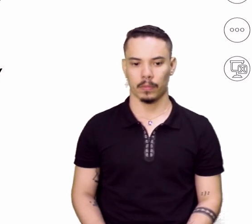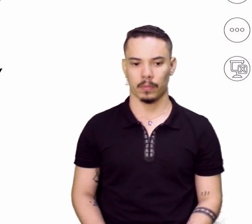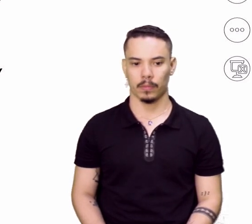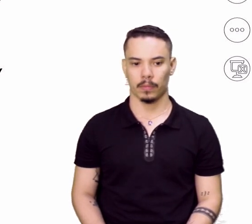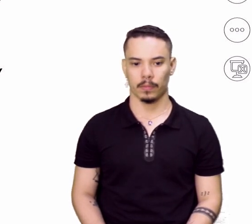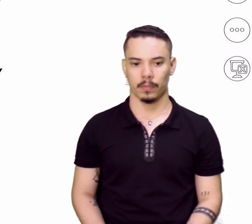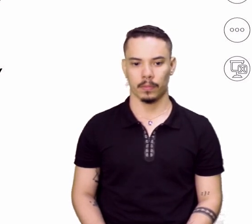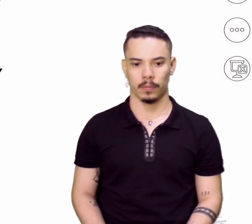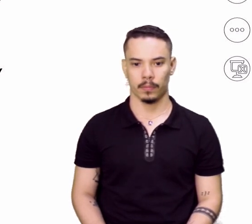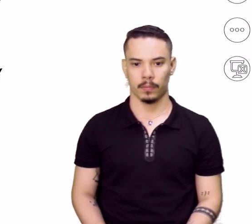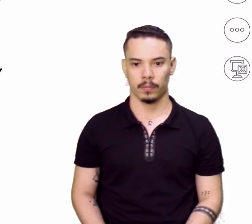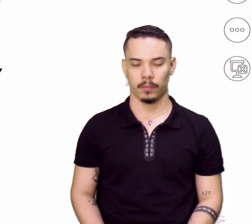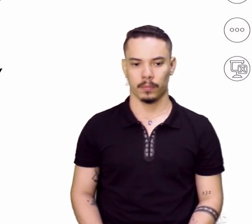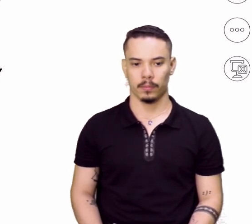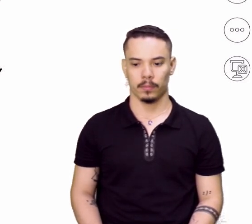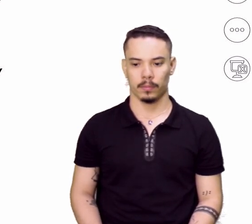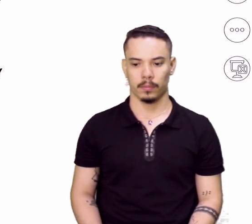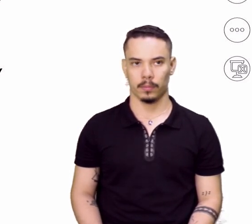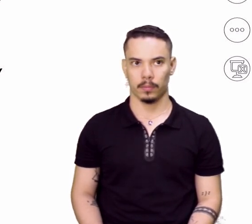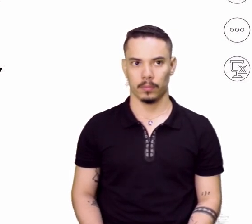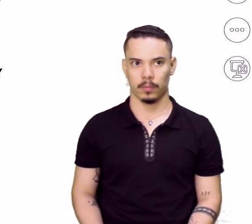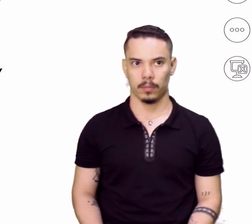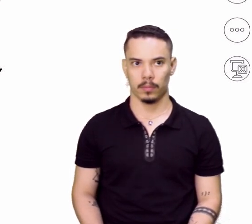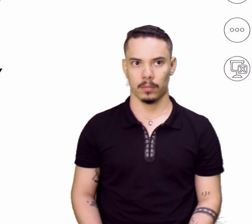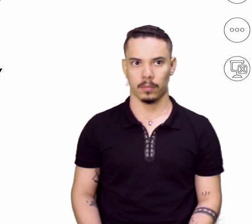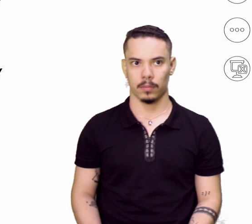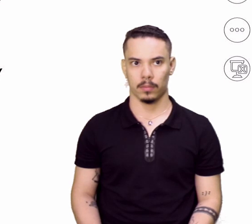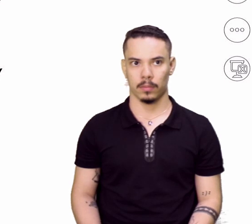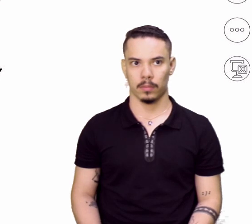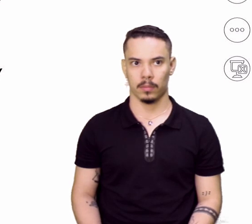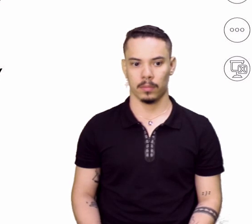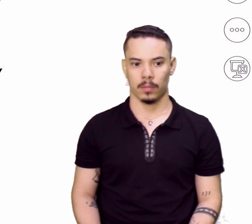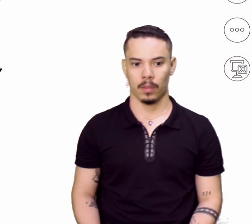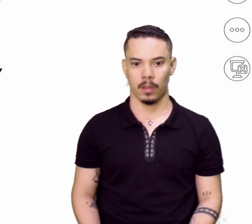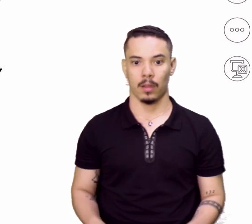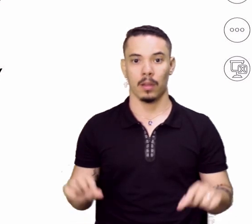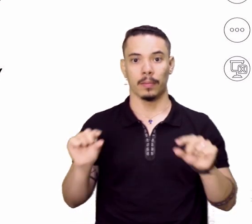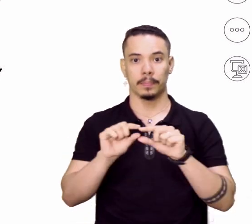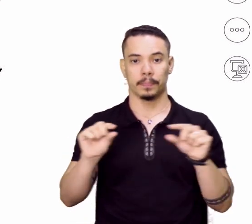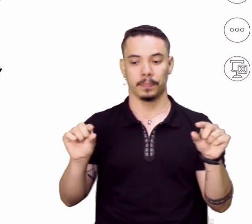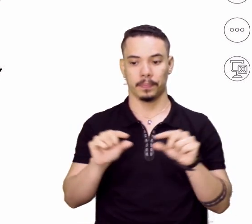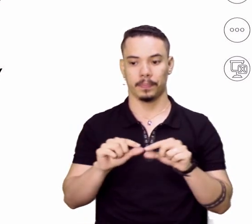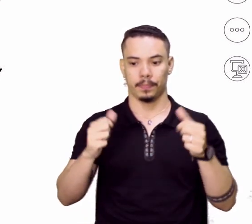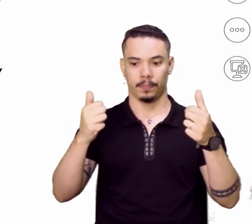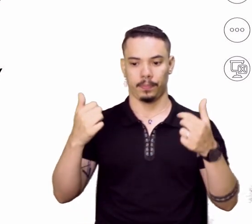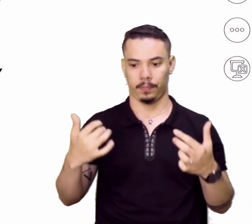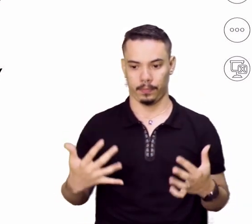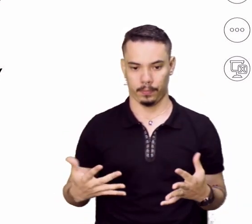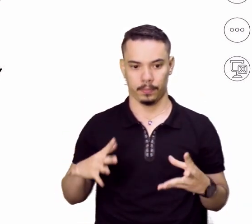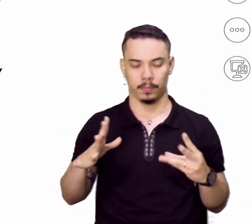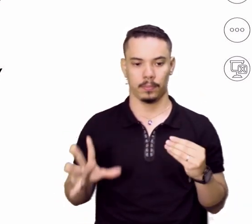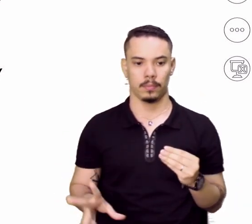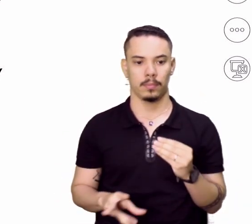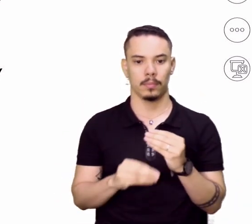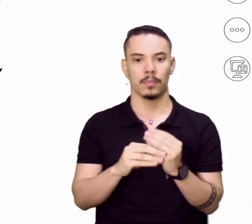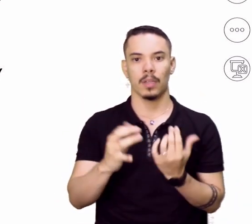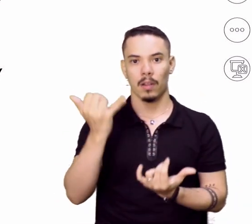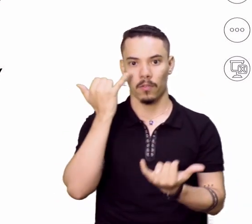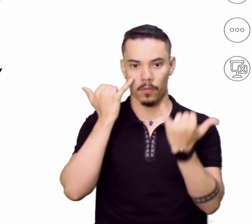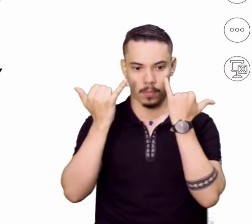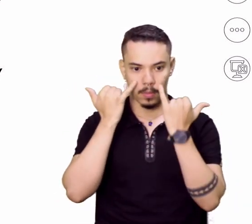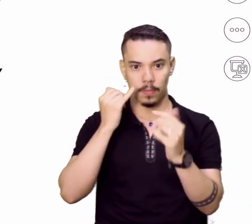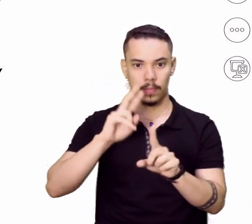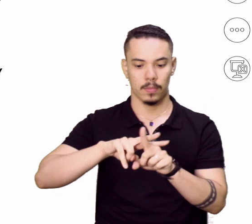Which nas orações explicativas, onde você dá uma informação extra.